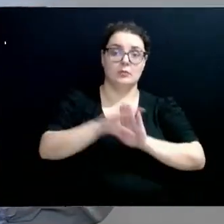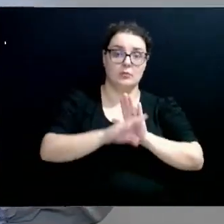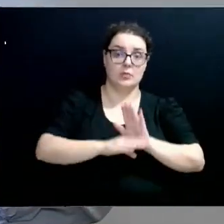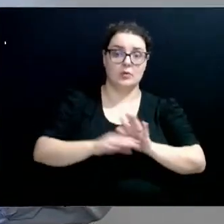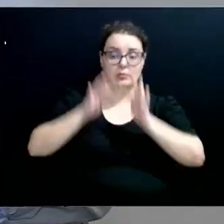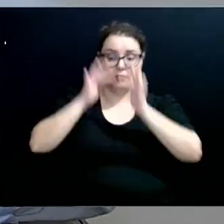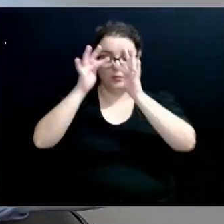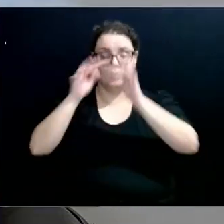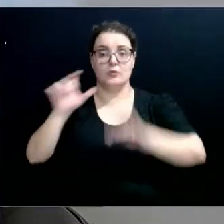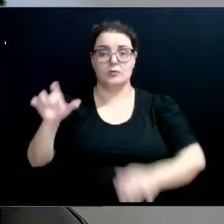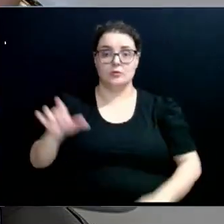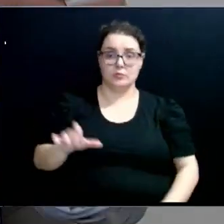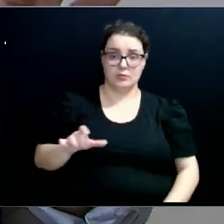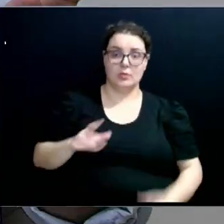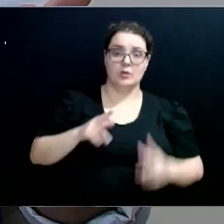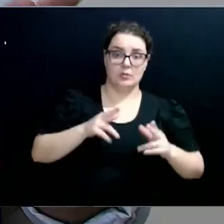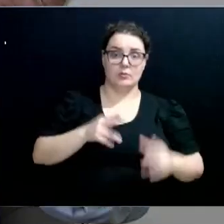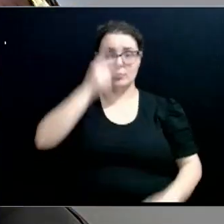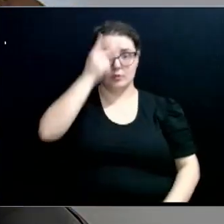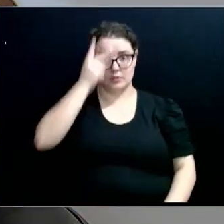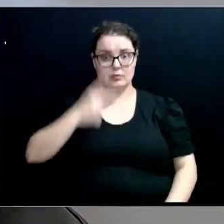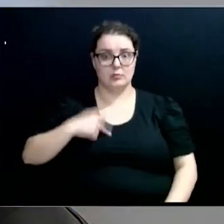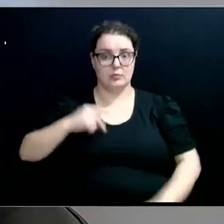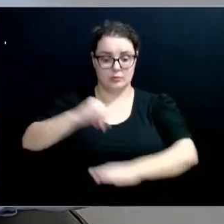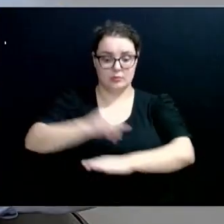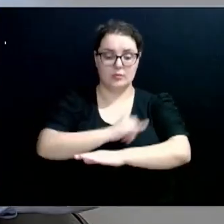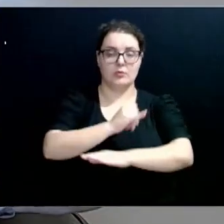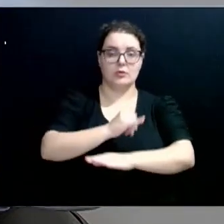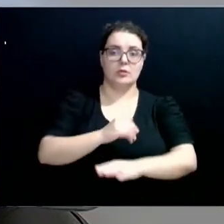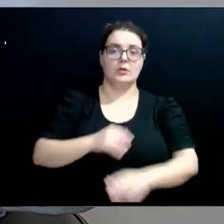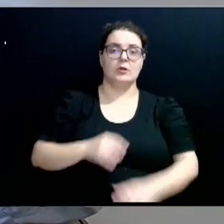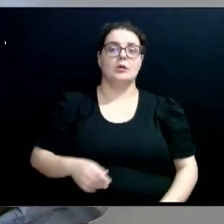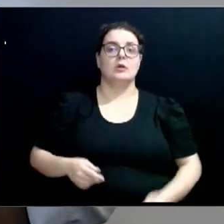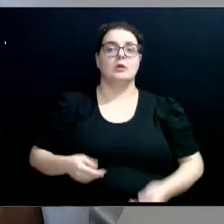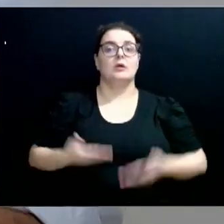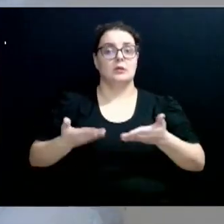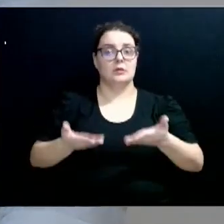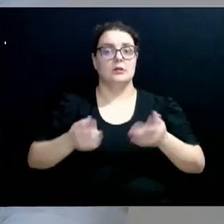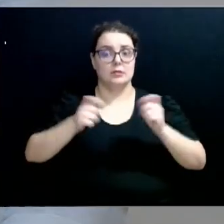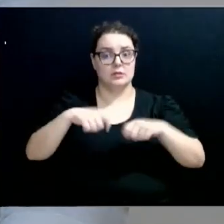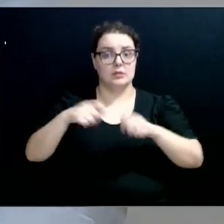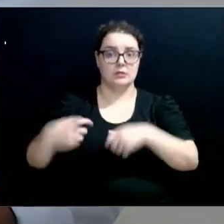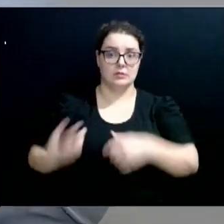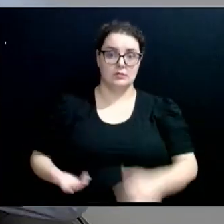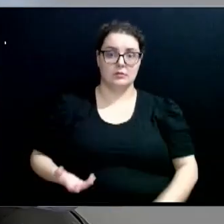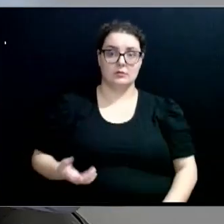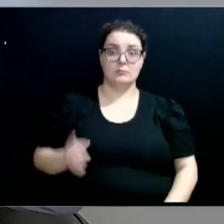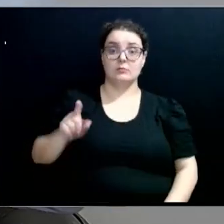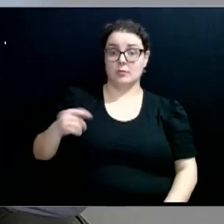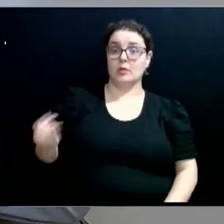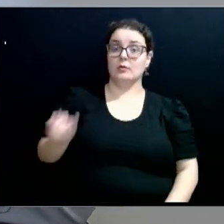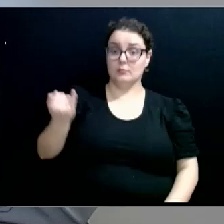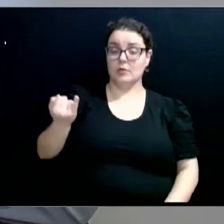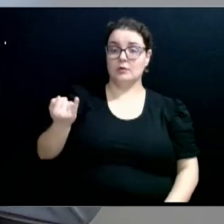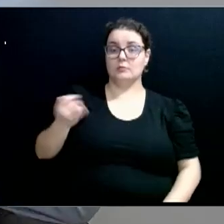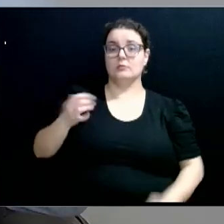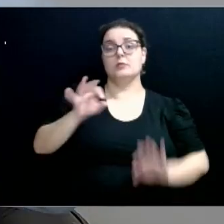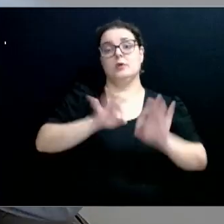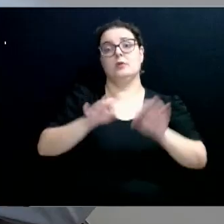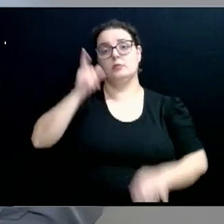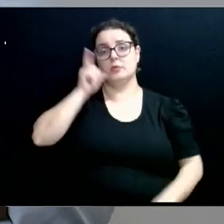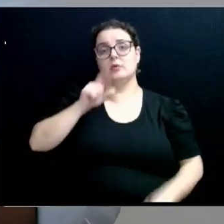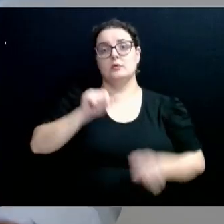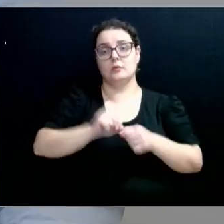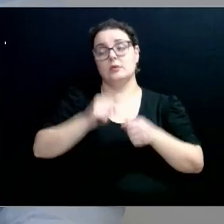muitos programas de fidelidade, tanto do cartão quanto das próprias companhias aéreas, conferem essas possibilidades. É algo importante que